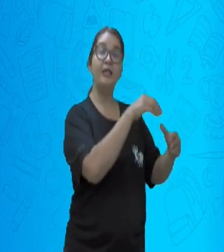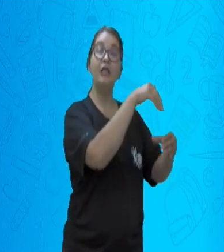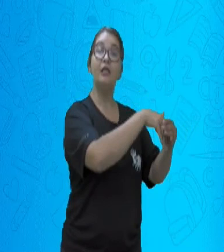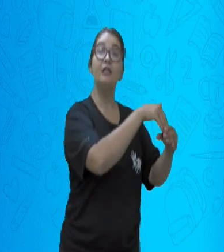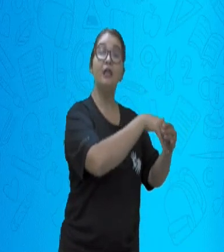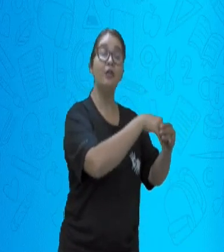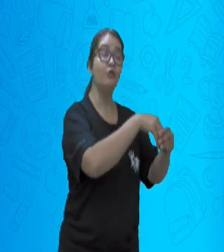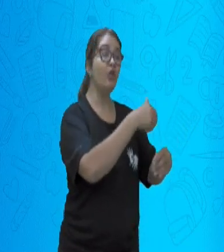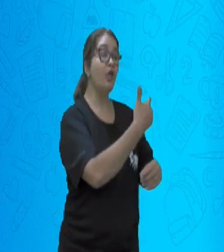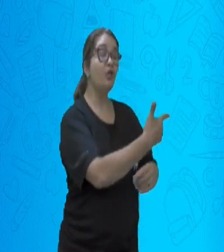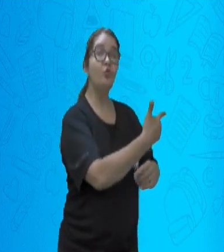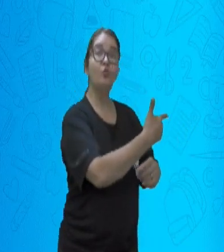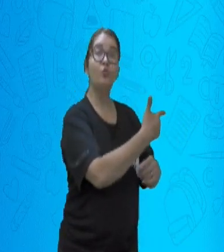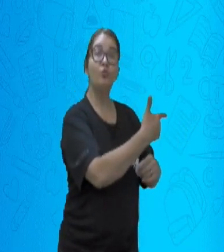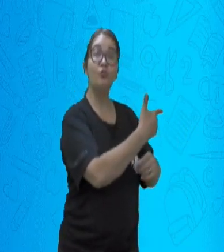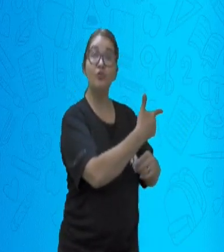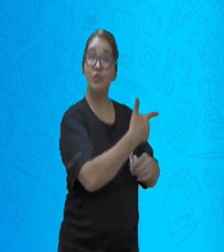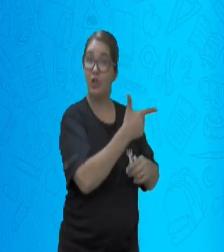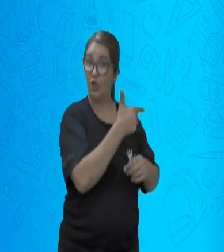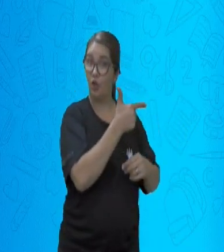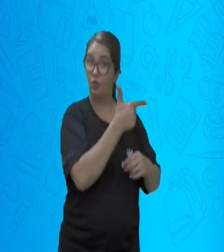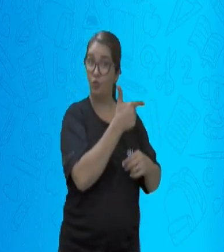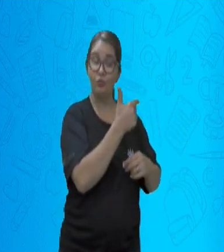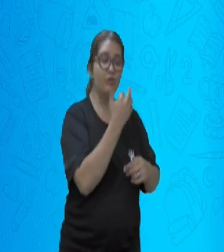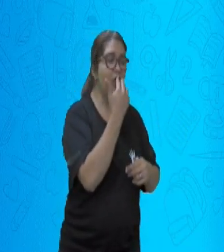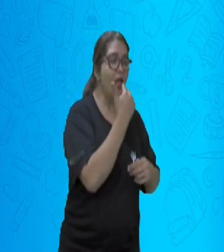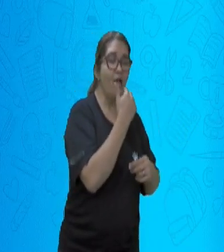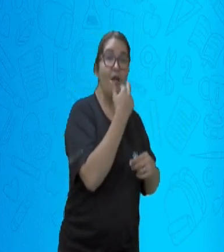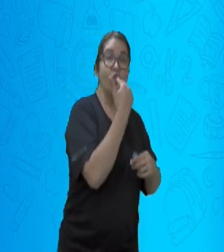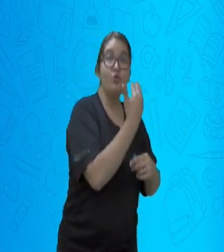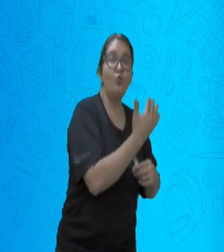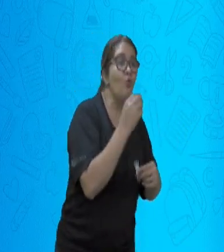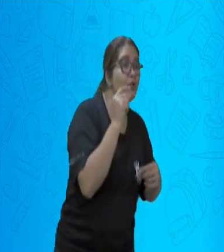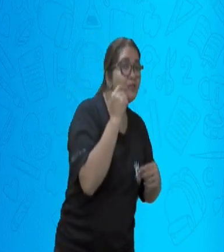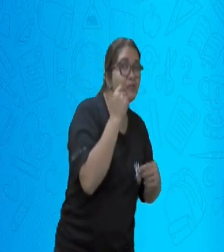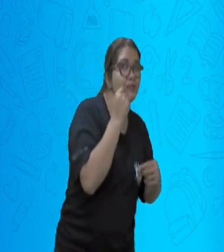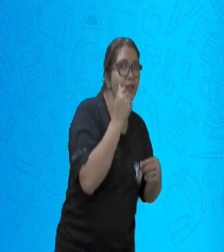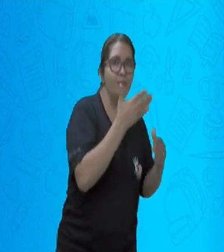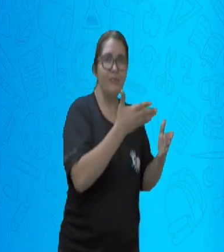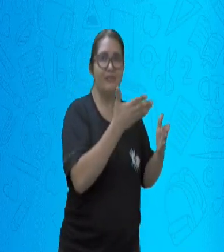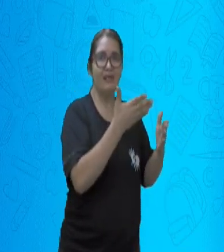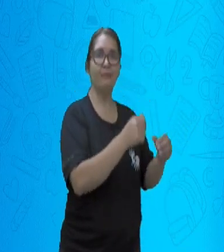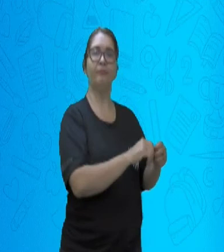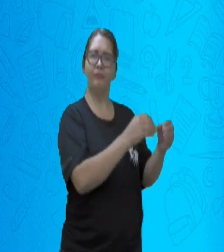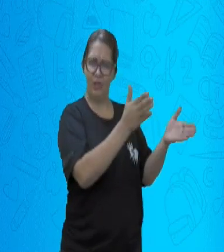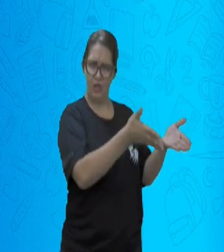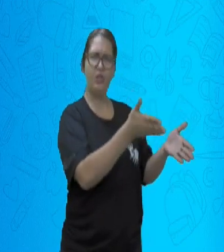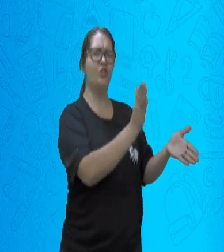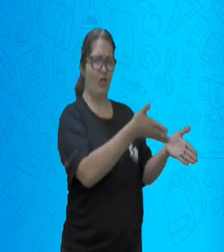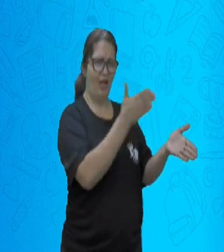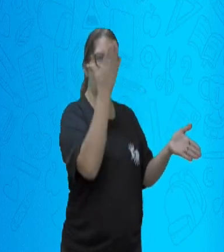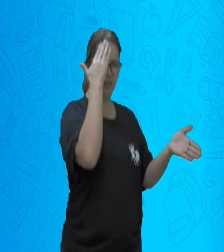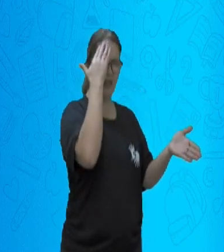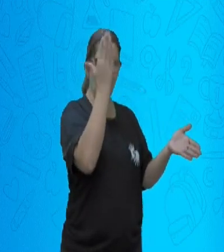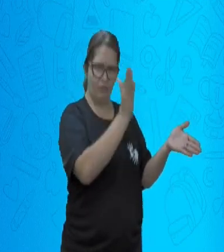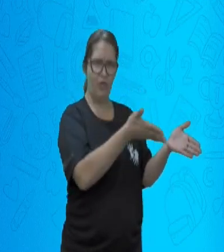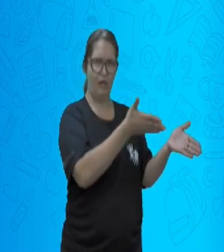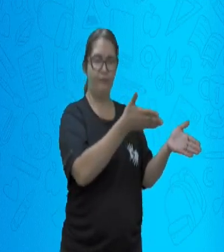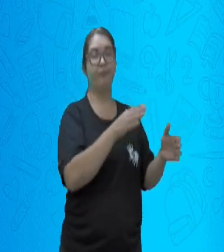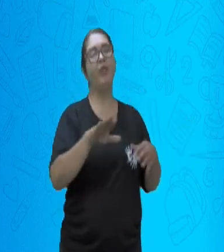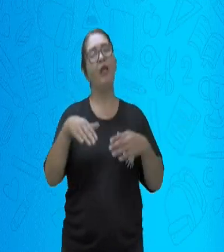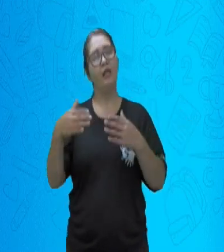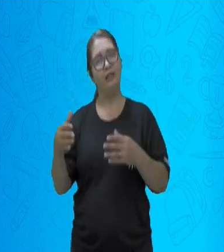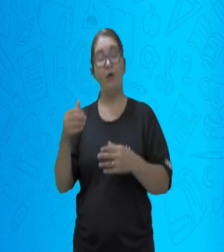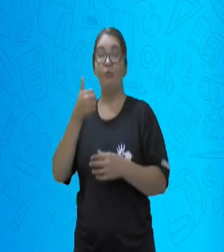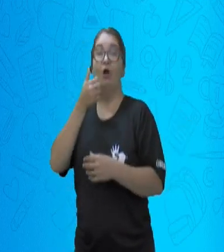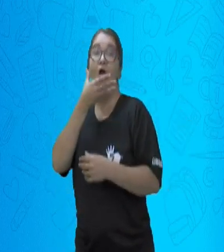Se a gente contar aqui, a gente vai encontrar 12 lápis. Então, ele já tinha essa quantidade. O pai dele chegou e